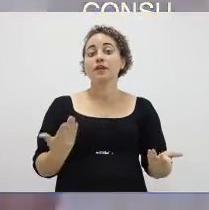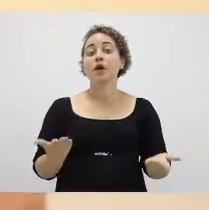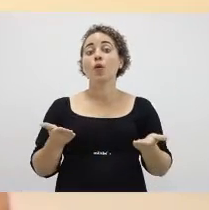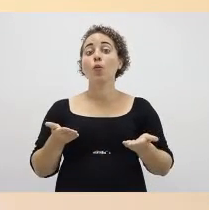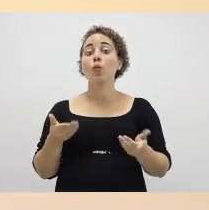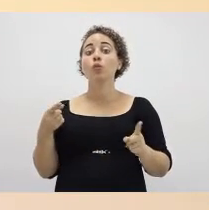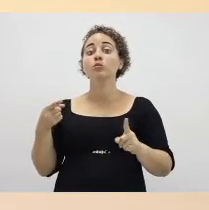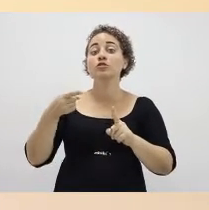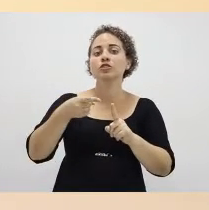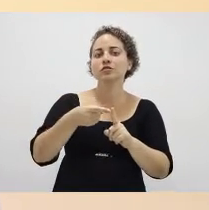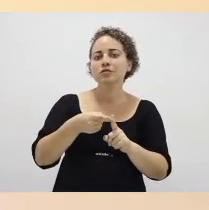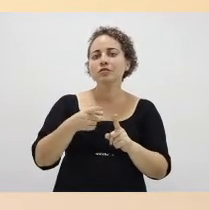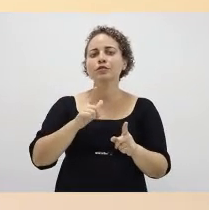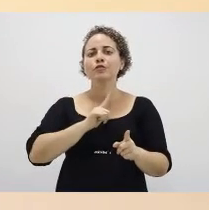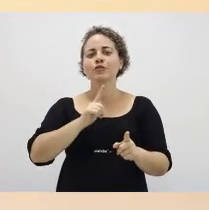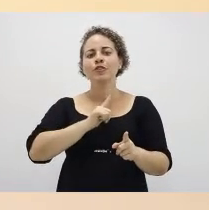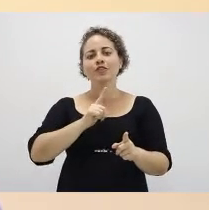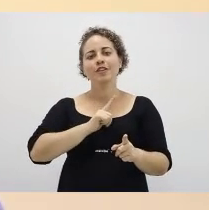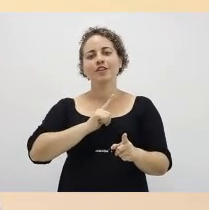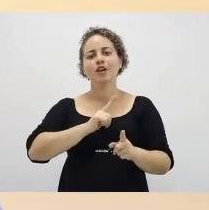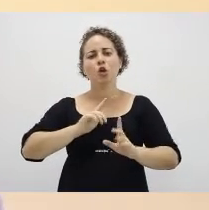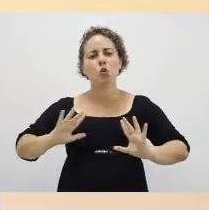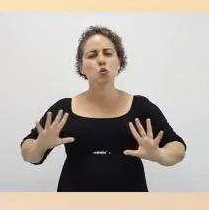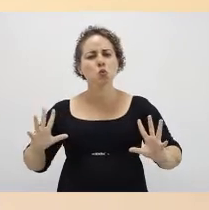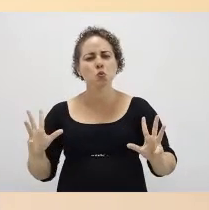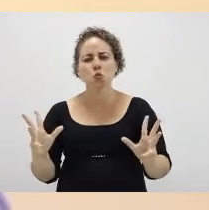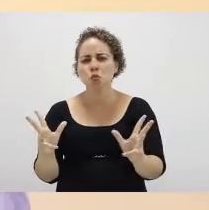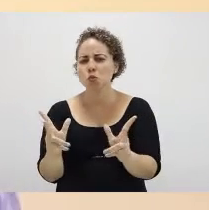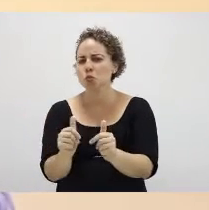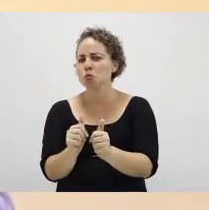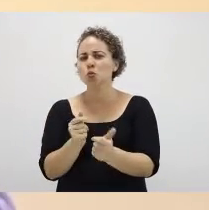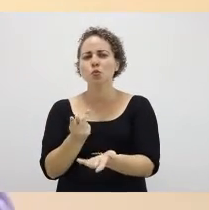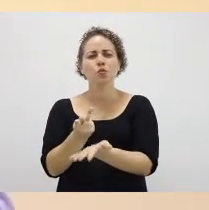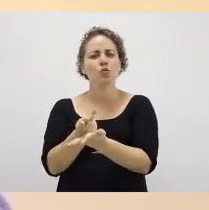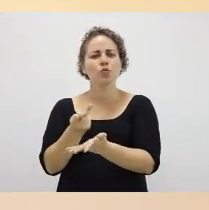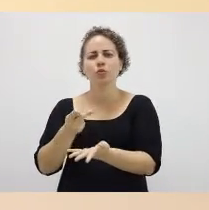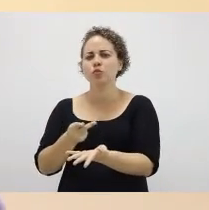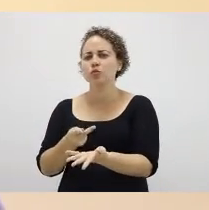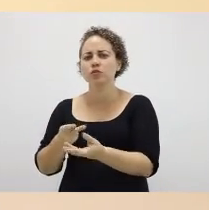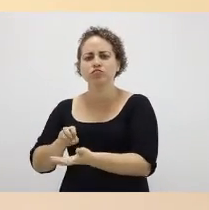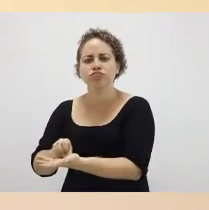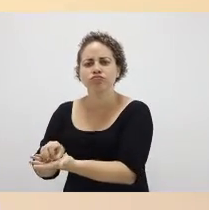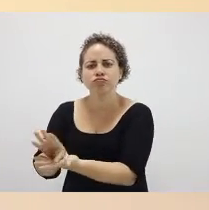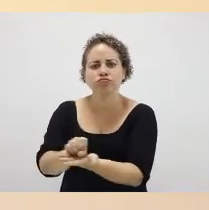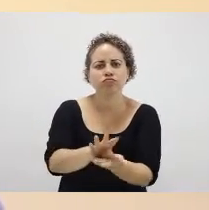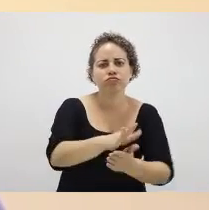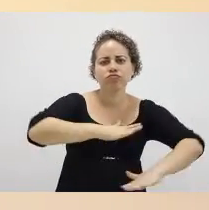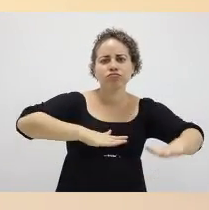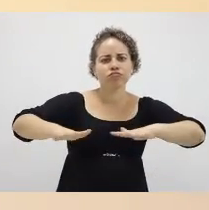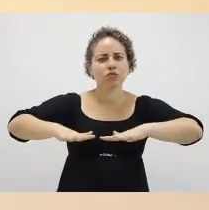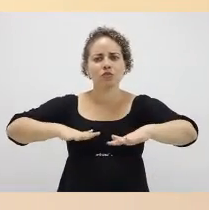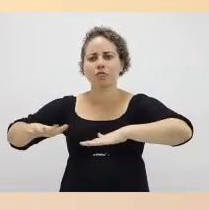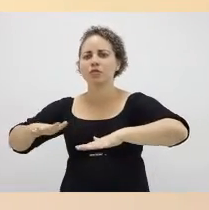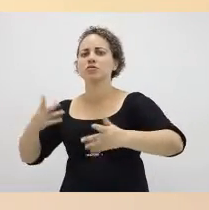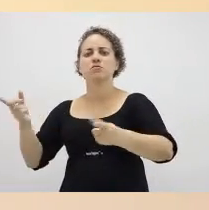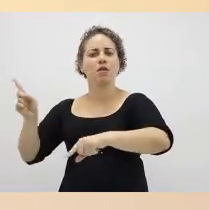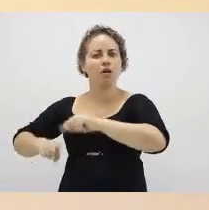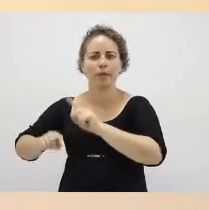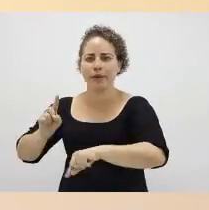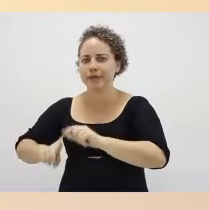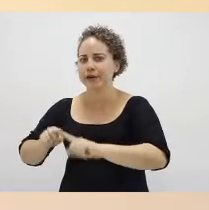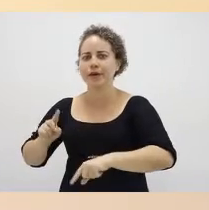da gente enxergar todos os processos de distribuição e movimentação de matéria-prima,